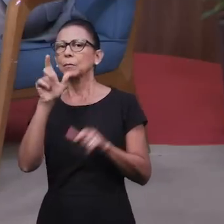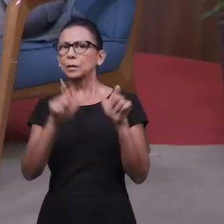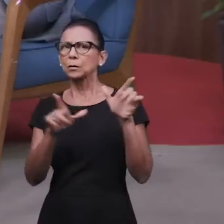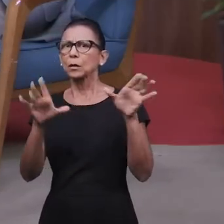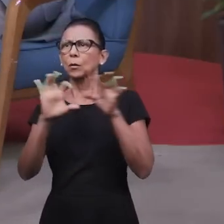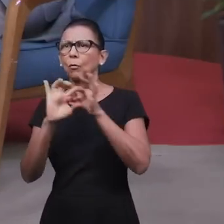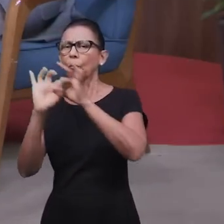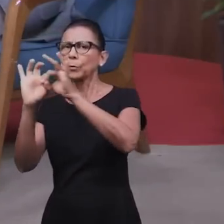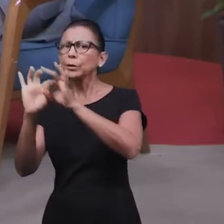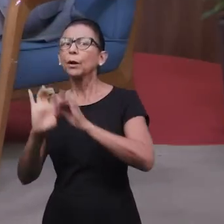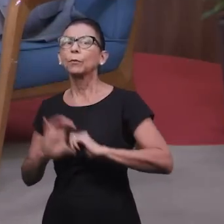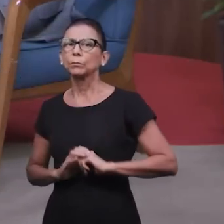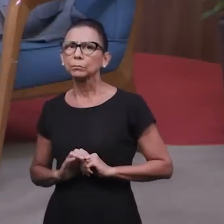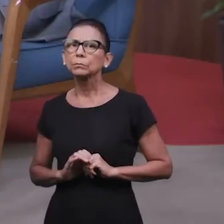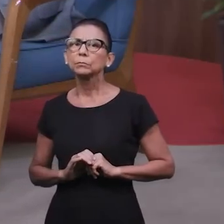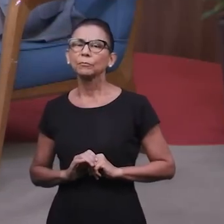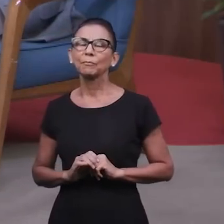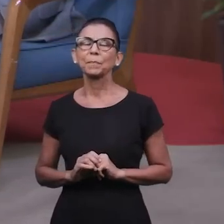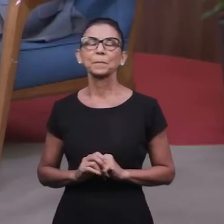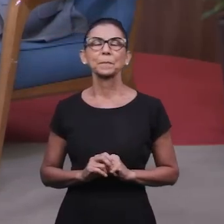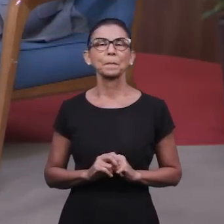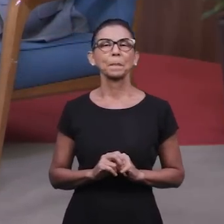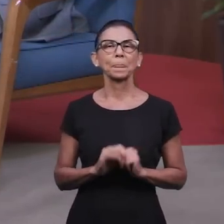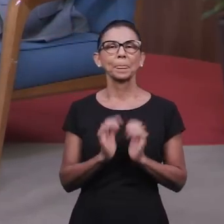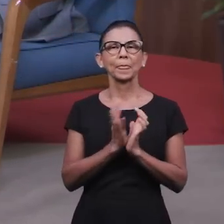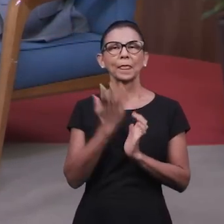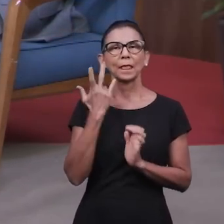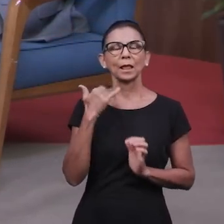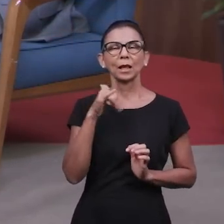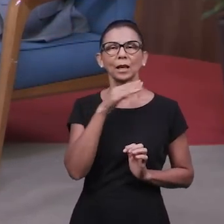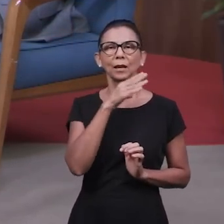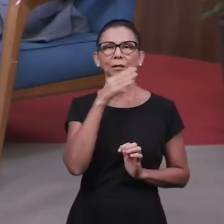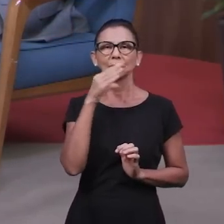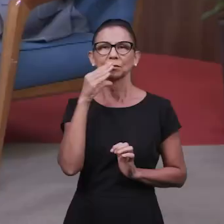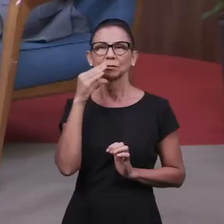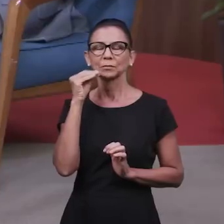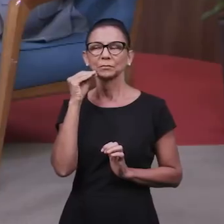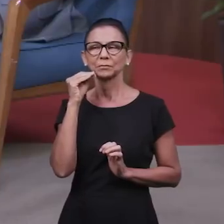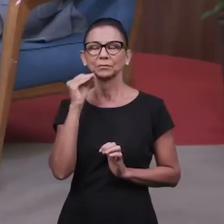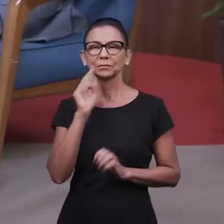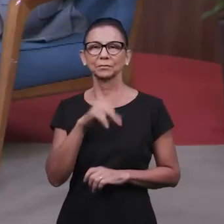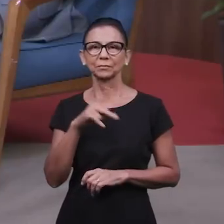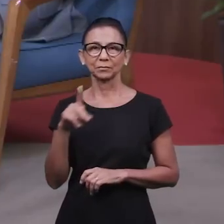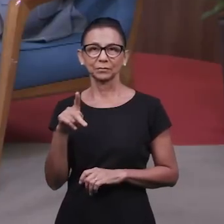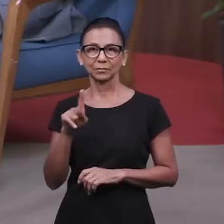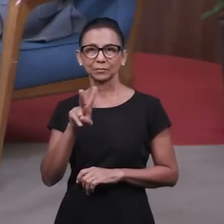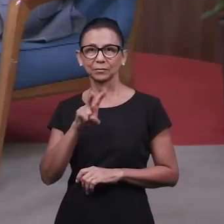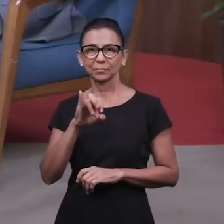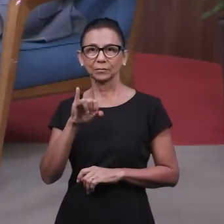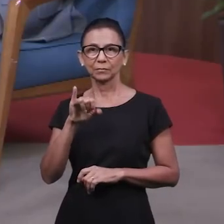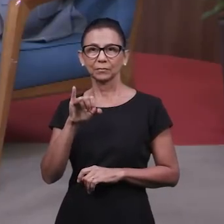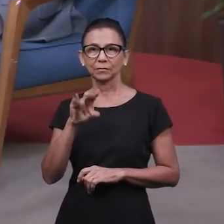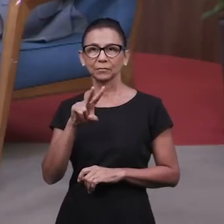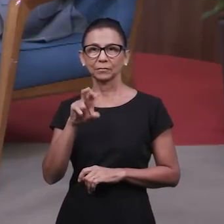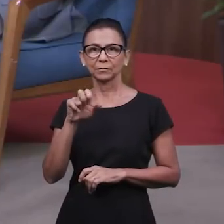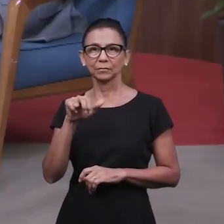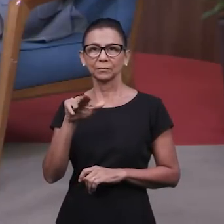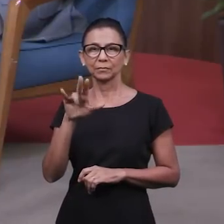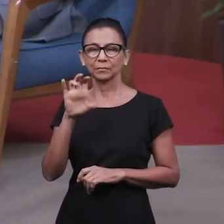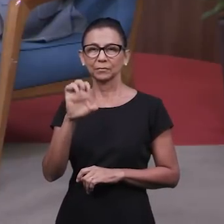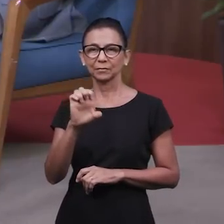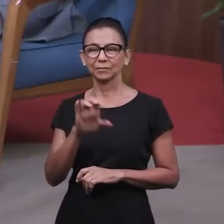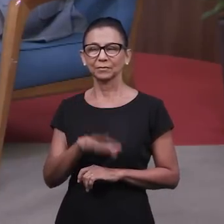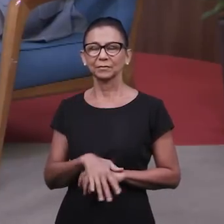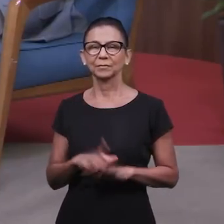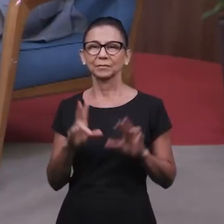estiverem em comunhão com Ele. Hoje, na aula para as crianças, intermediários e adolescentes, A professora Viviane Laia vai nos falar sobre